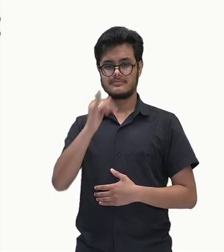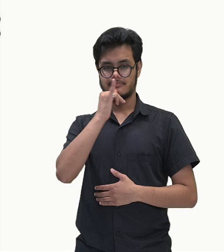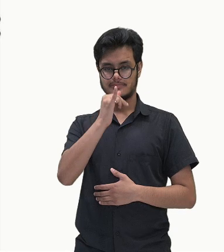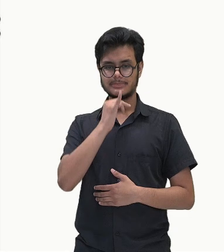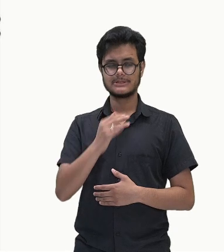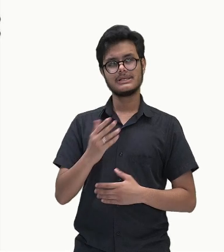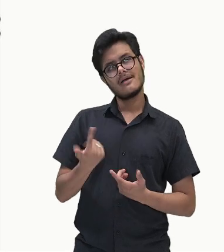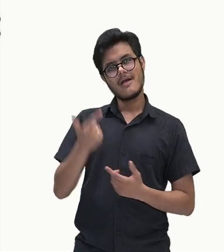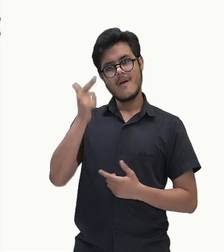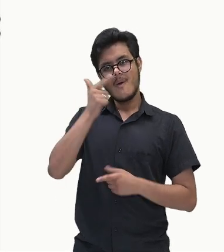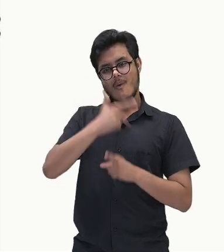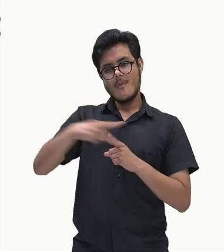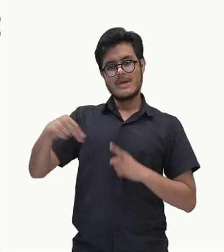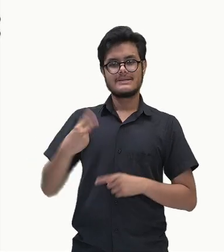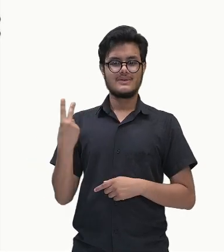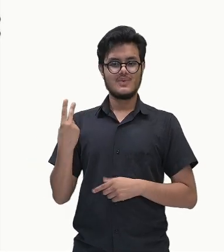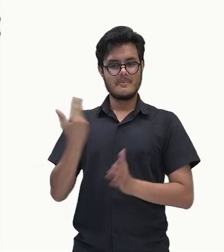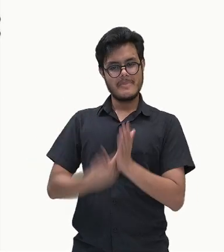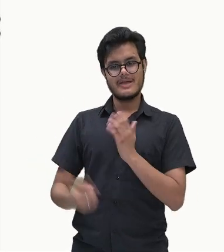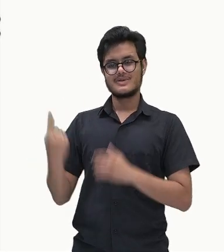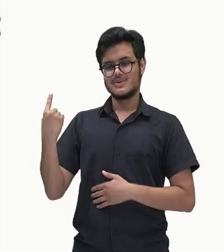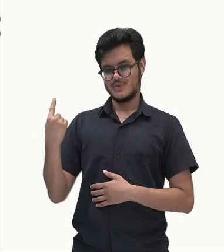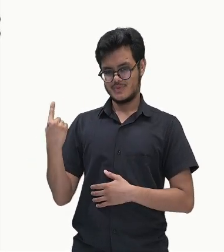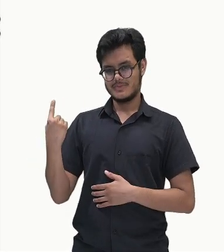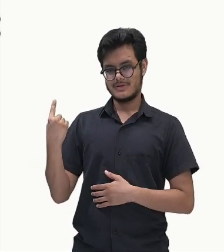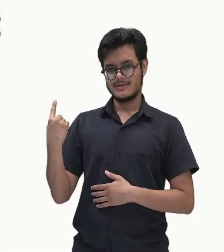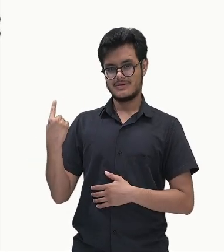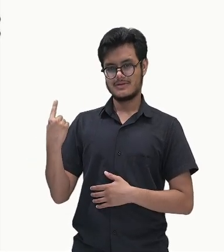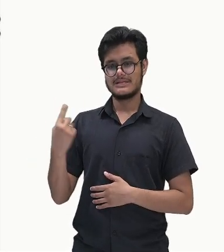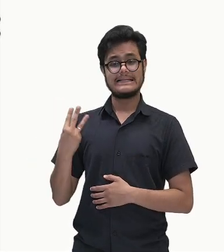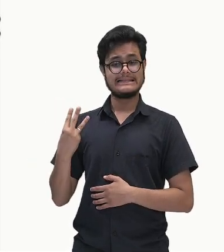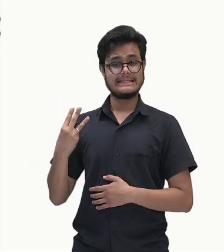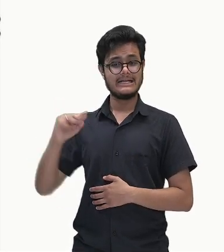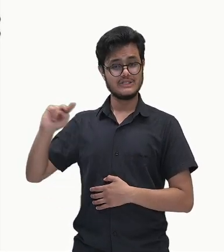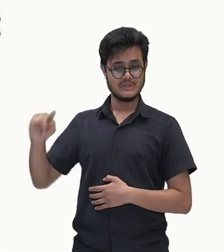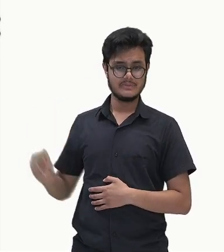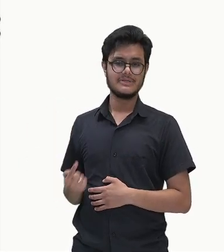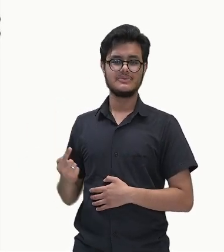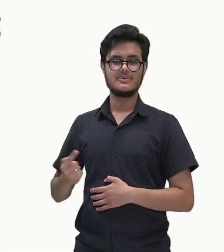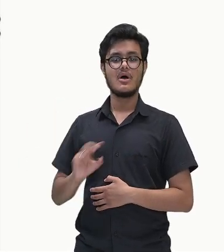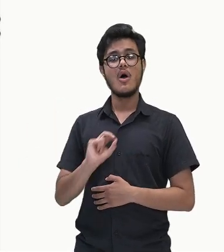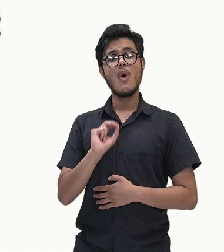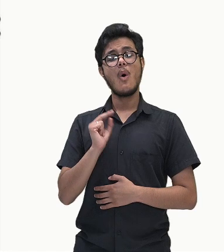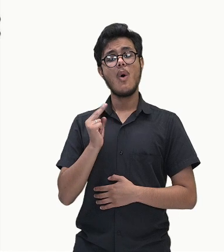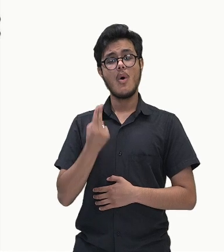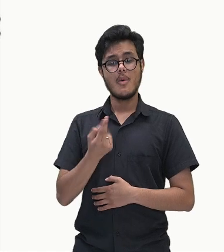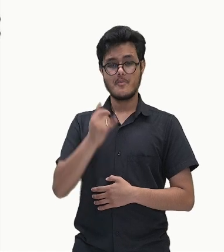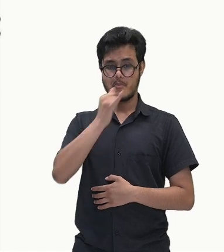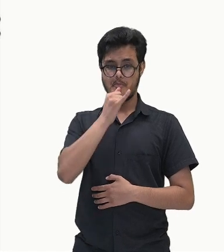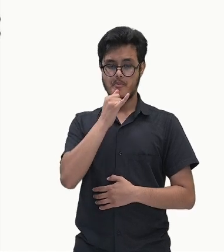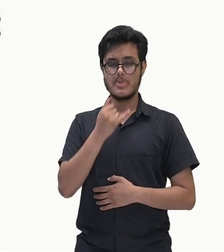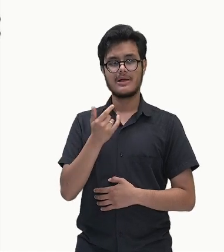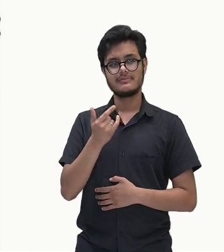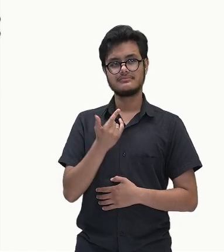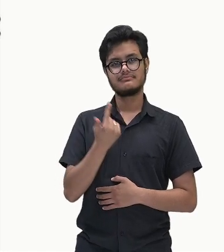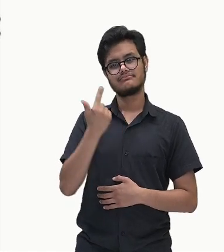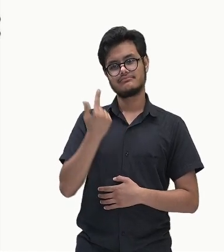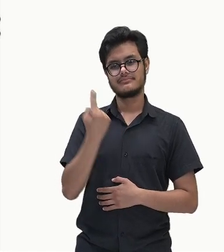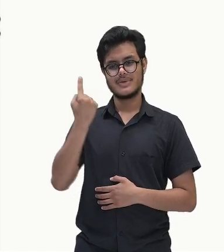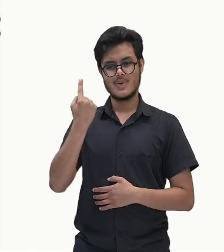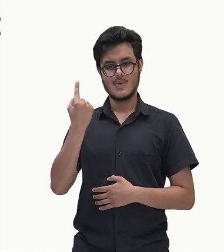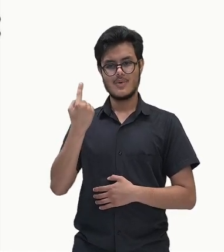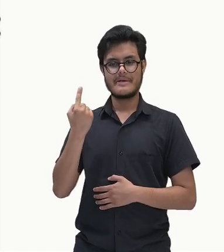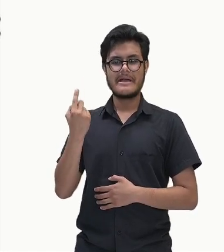ganha duas e perde uma sai do jogo com 1000 ou ganha uma e perde duas e